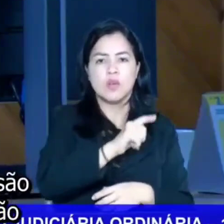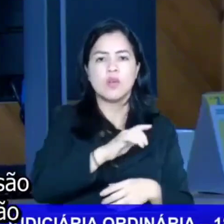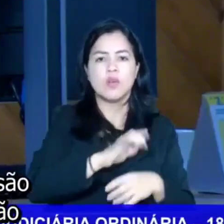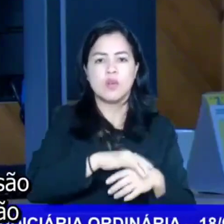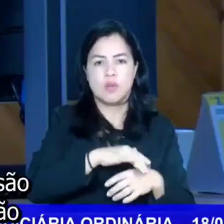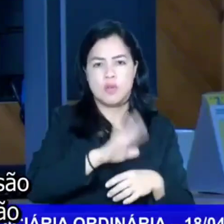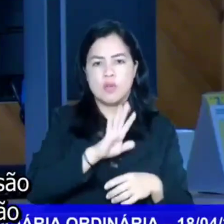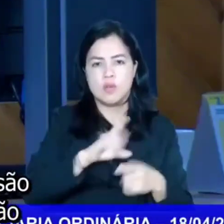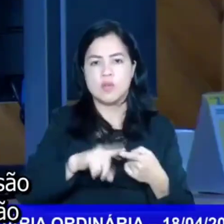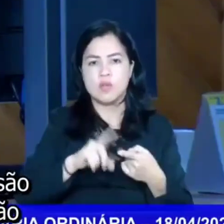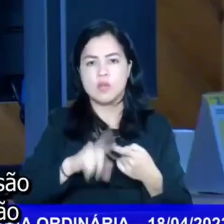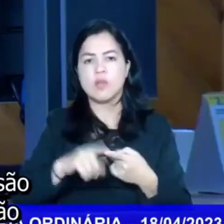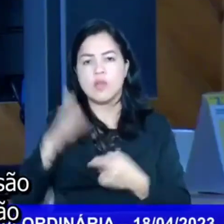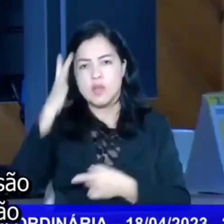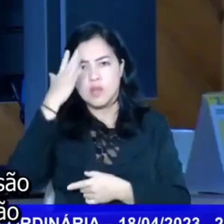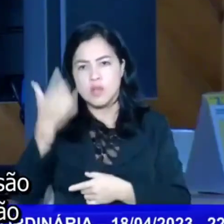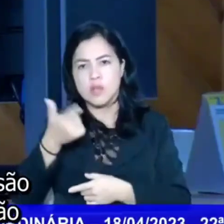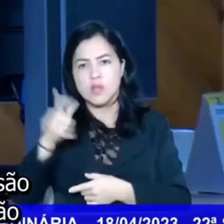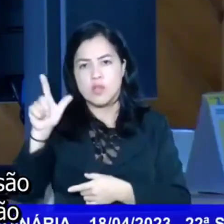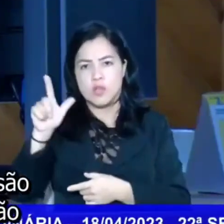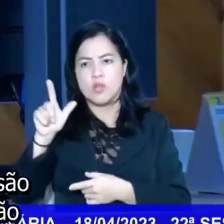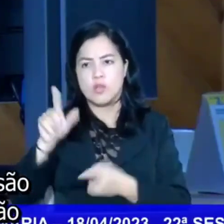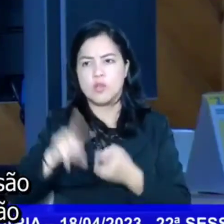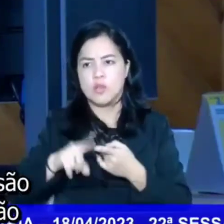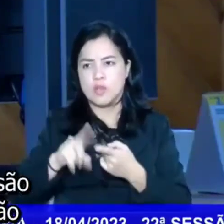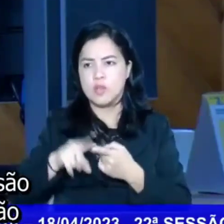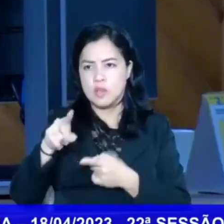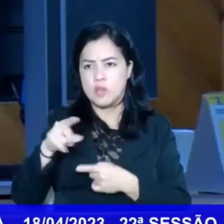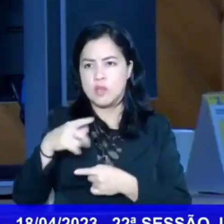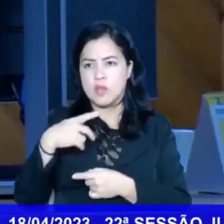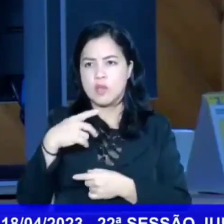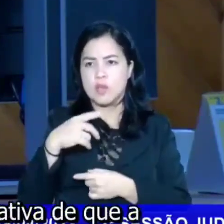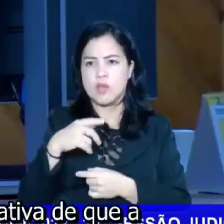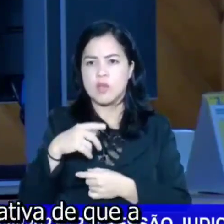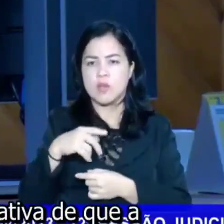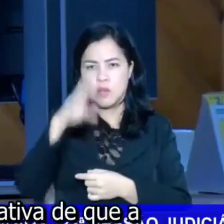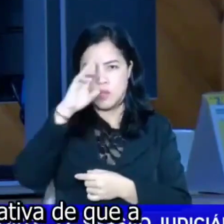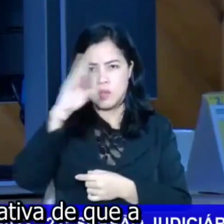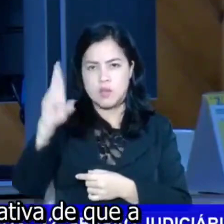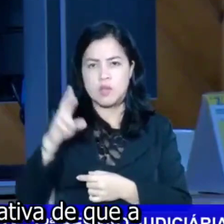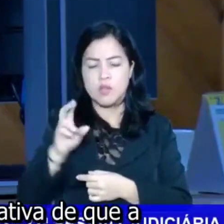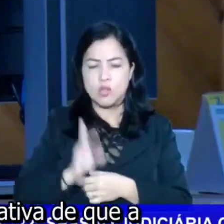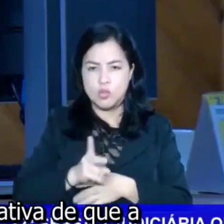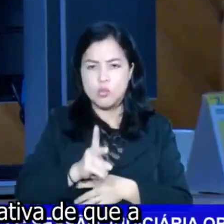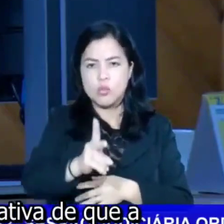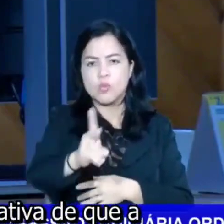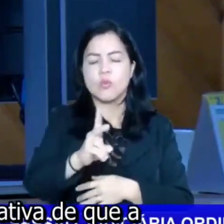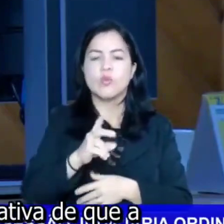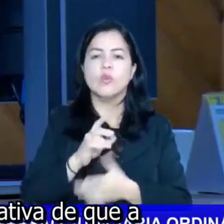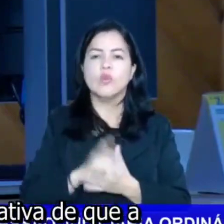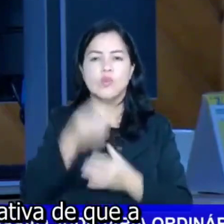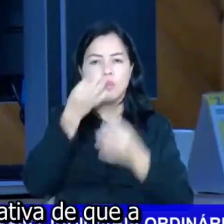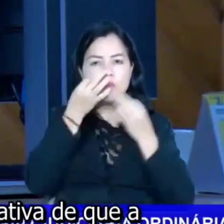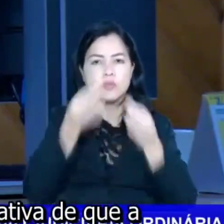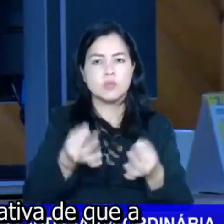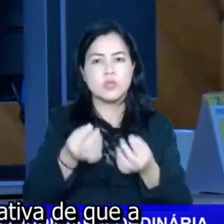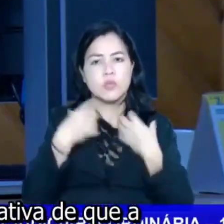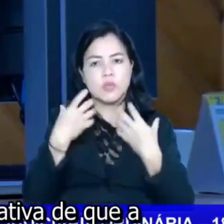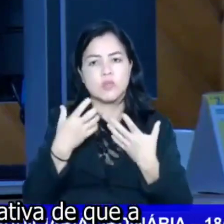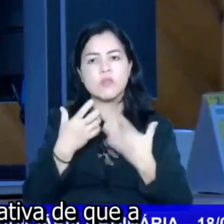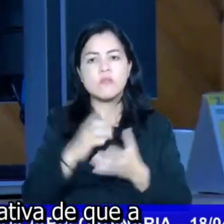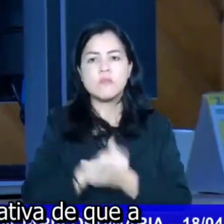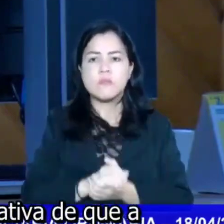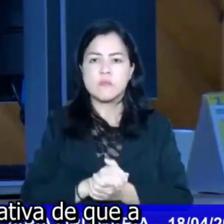amanhã a previsão de instruir outra, né, doutor Pablo? Então, nós estamos dando seguimento e eu tenho a expectativa de